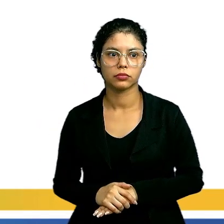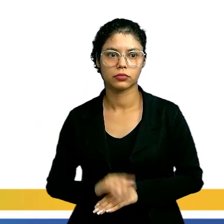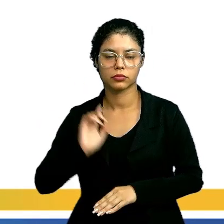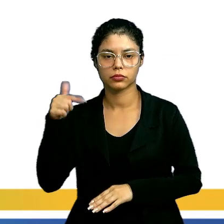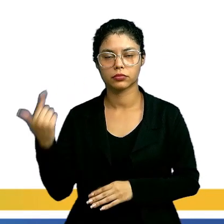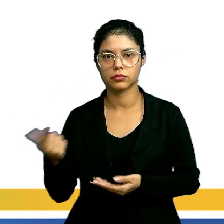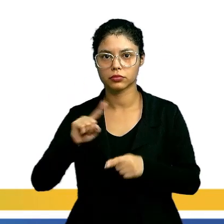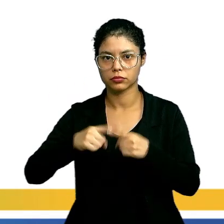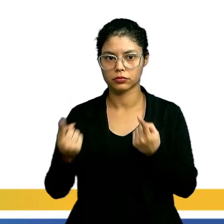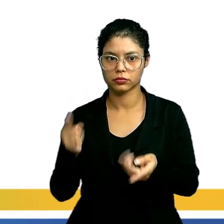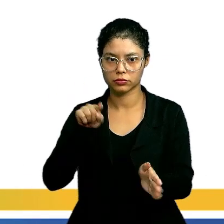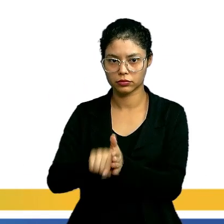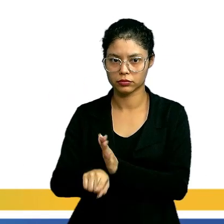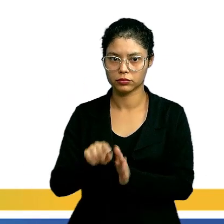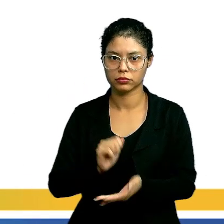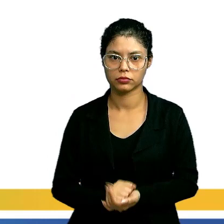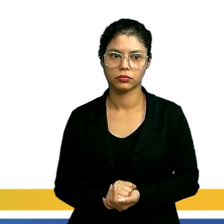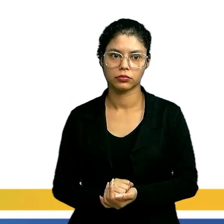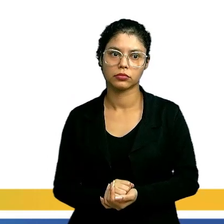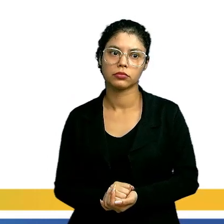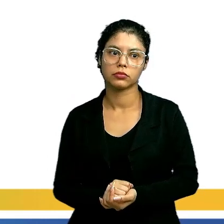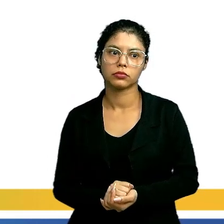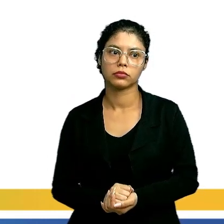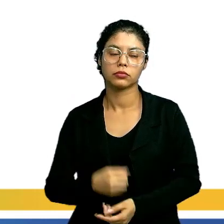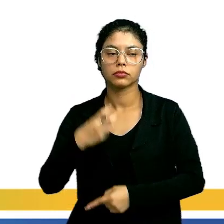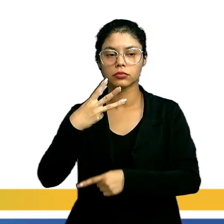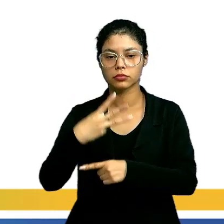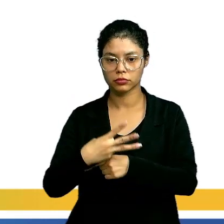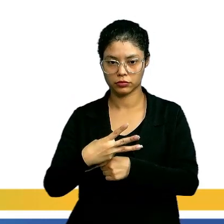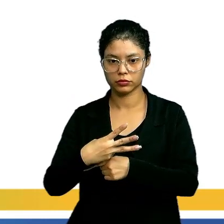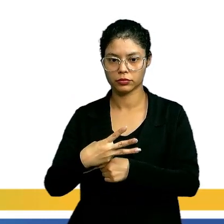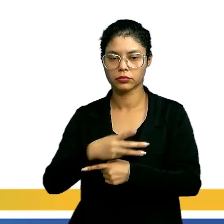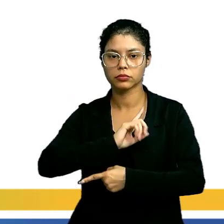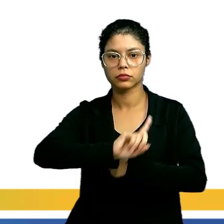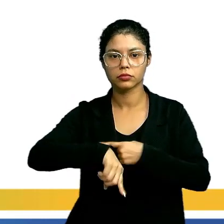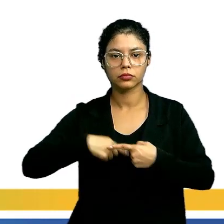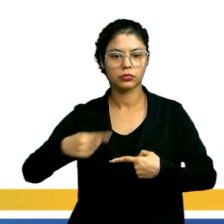Vejamos agora mais uma questão. Questão 3,